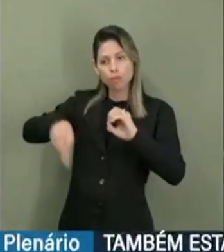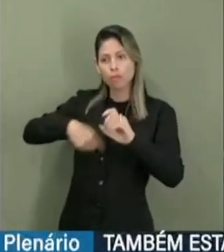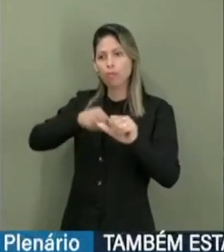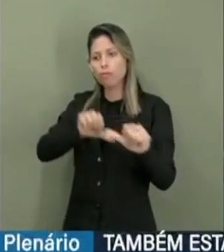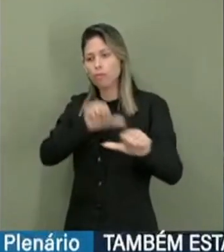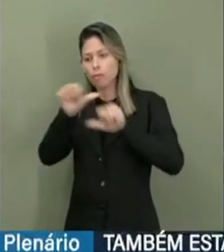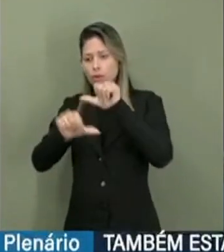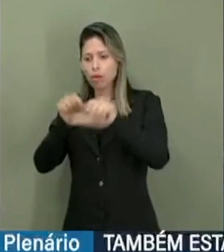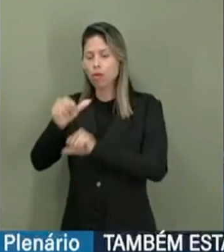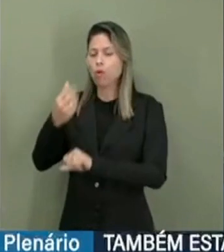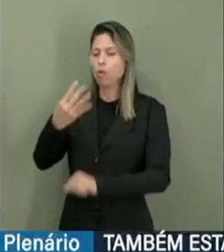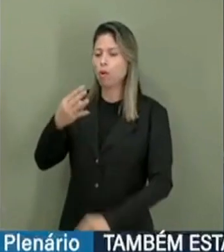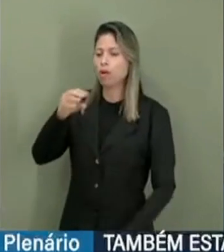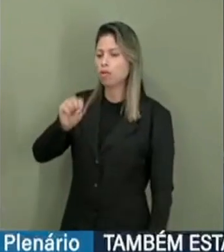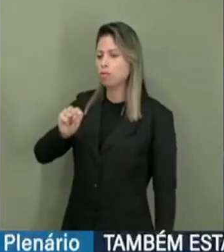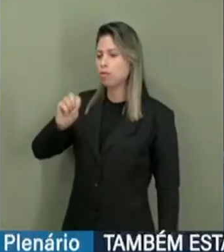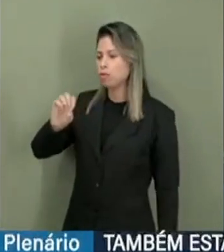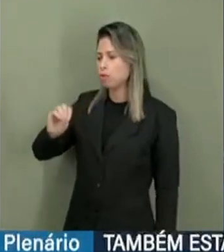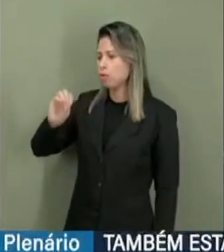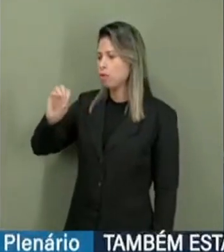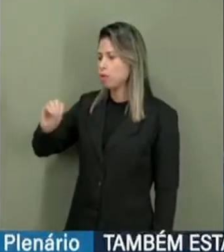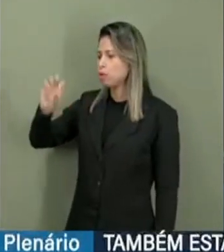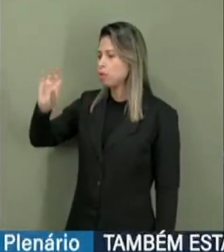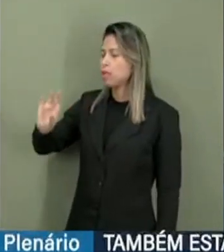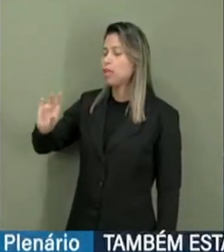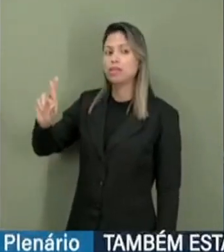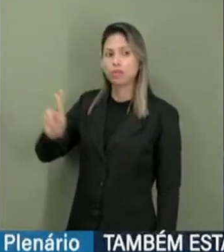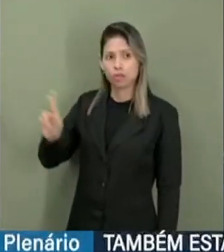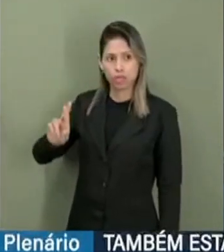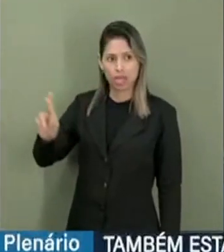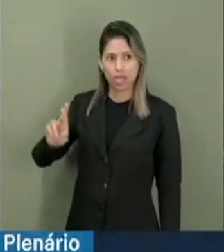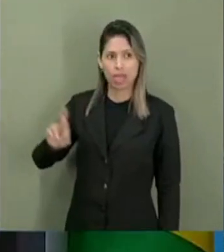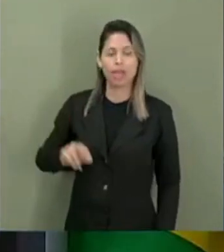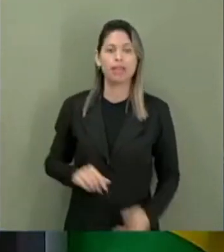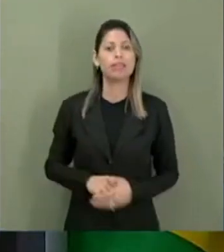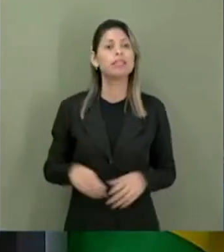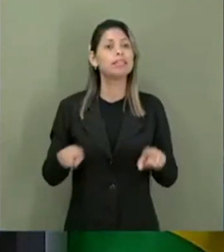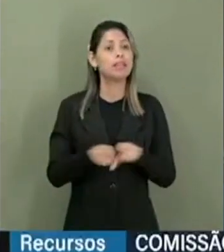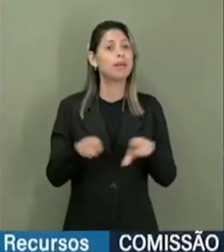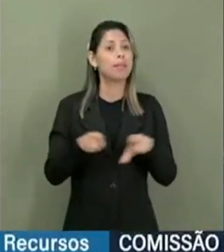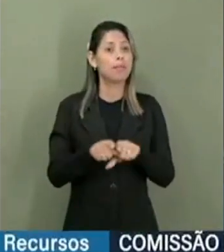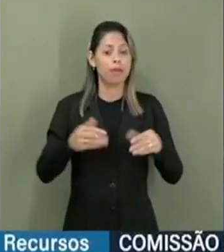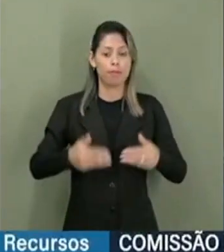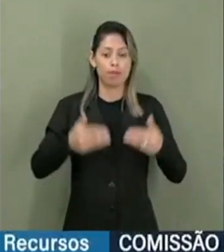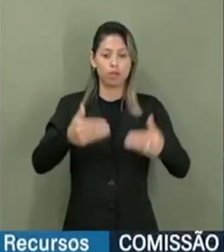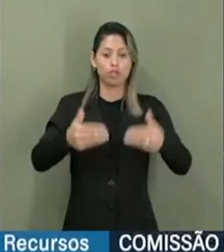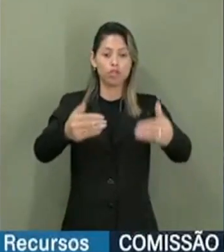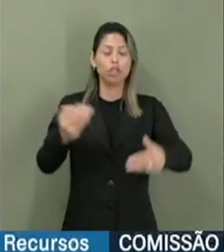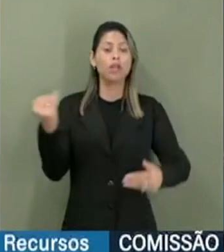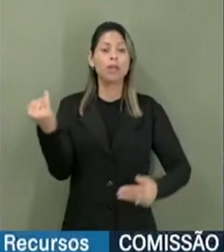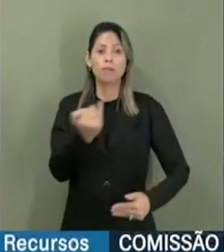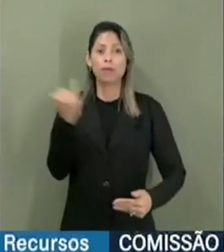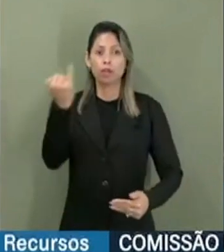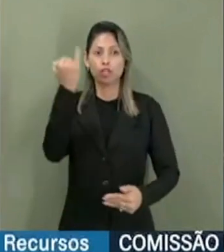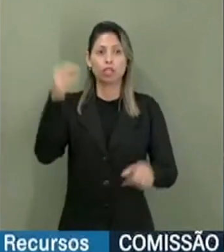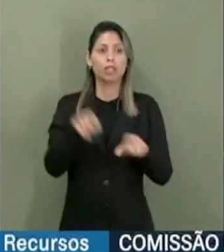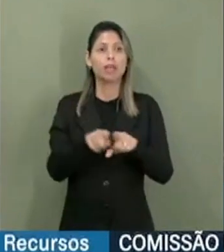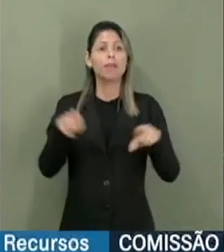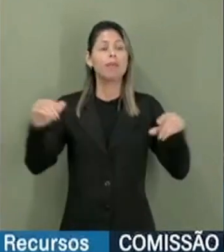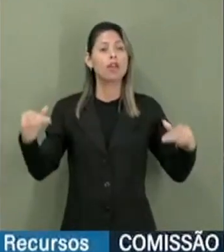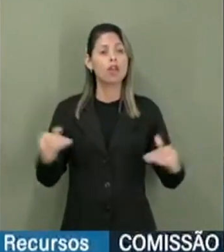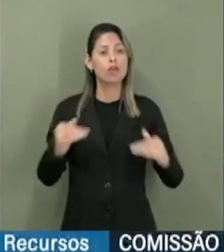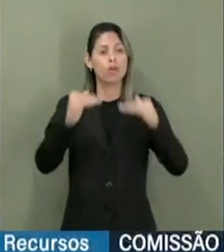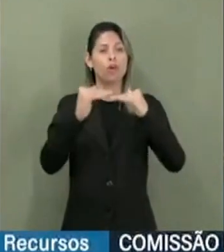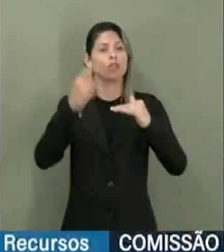4.400 ministérios importantíssimos E extremamente simbólicos como da Igualdade